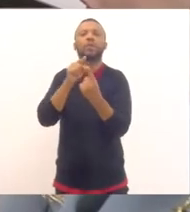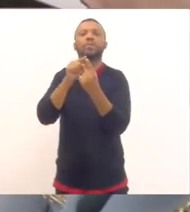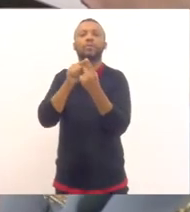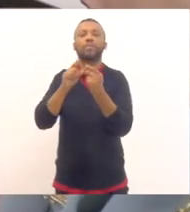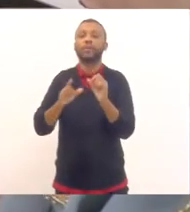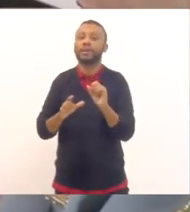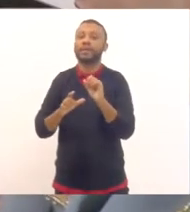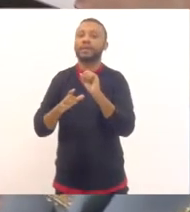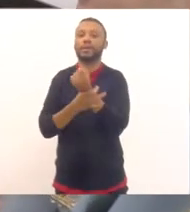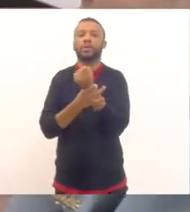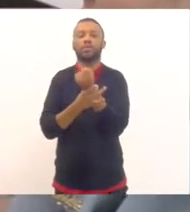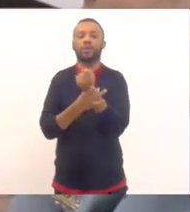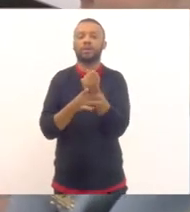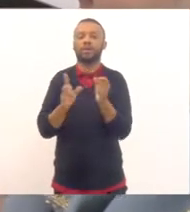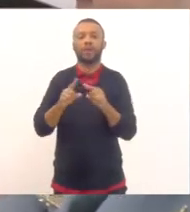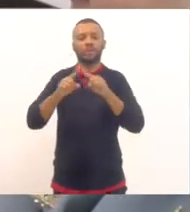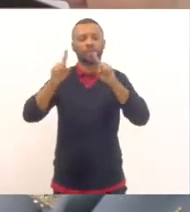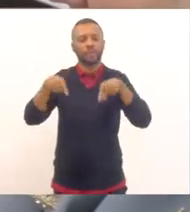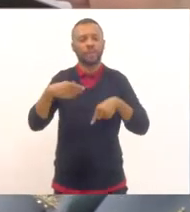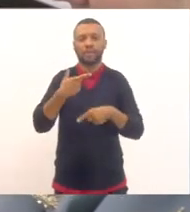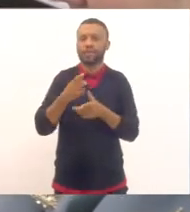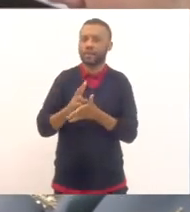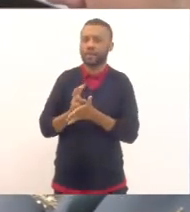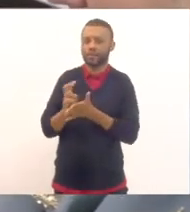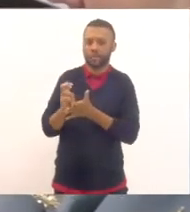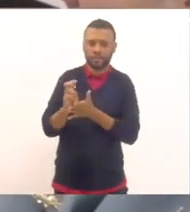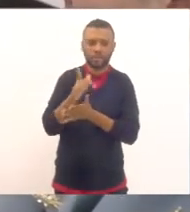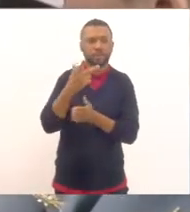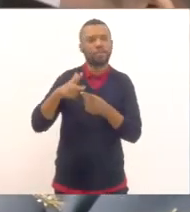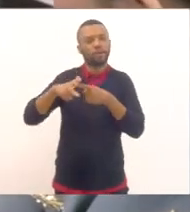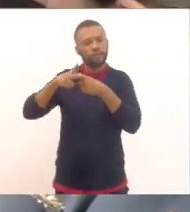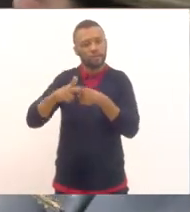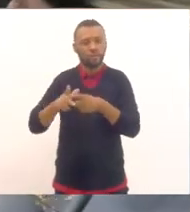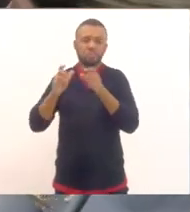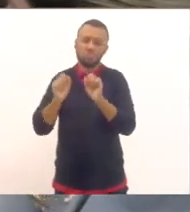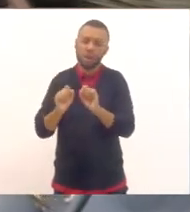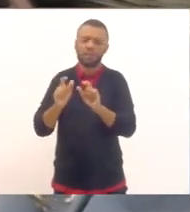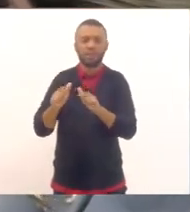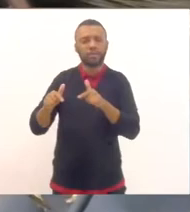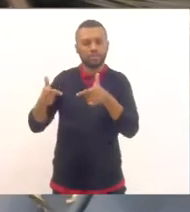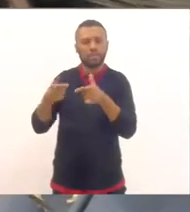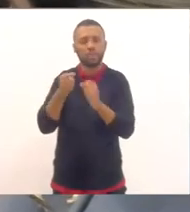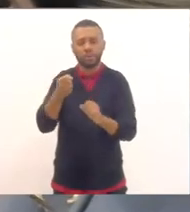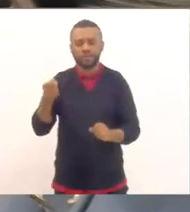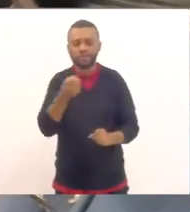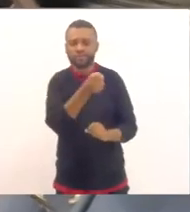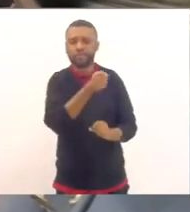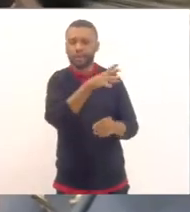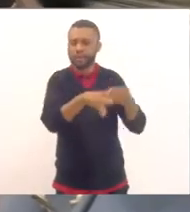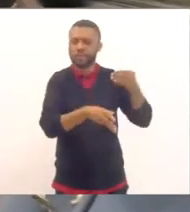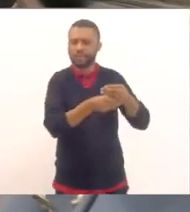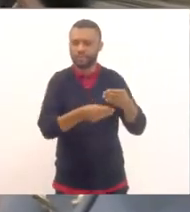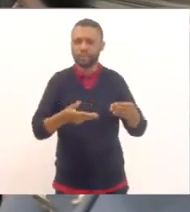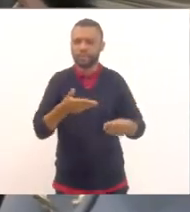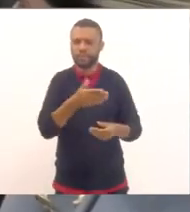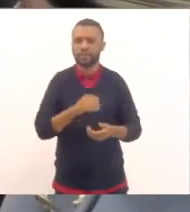dar segurança e os funcionários da SuperVia para que o sapato pode ser feliz é fácil consciência pode dar o complementar 1